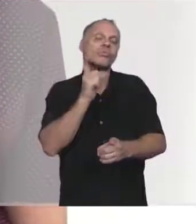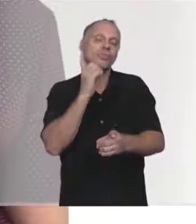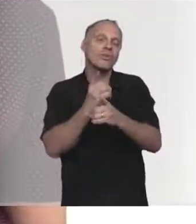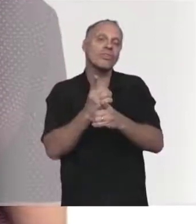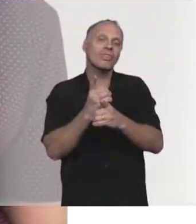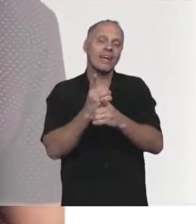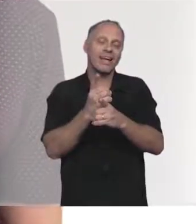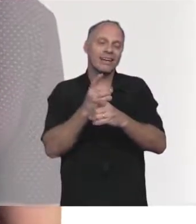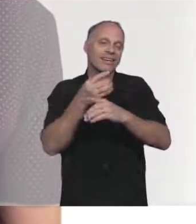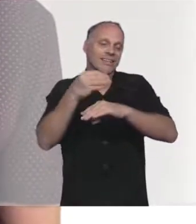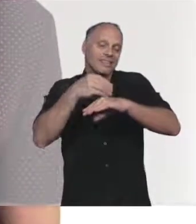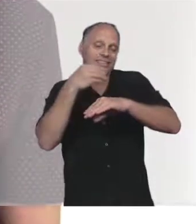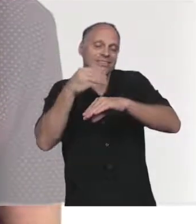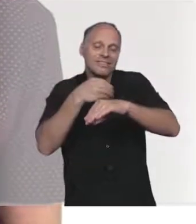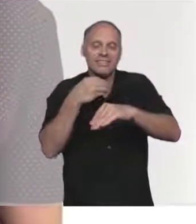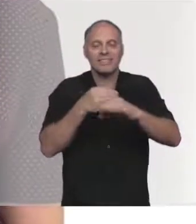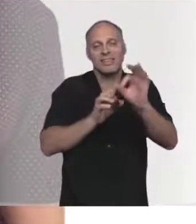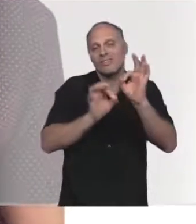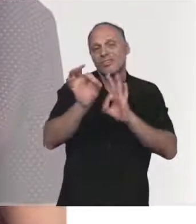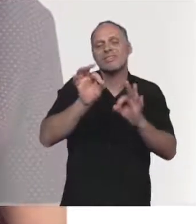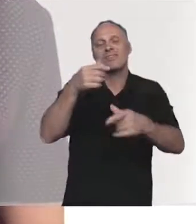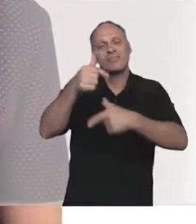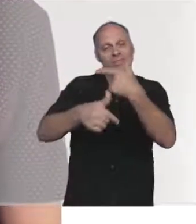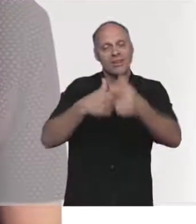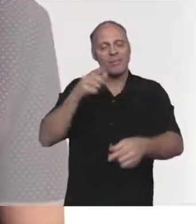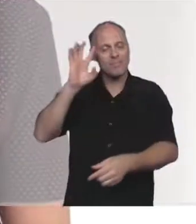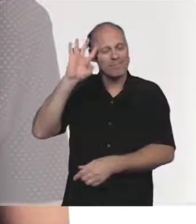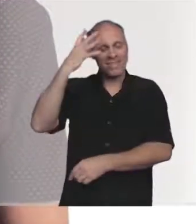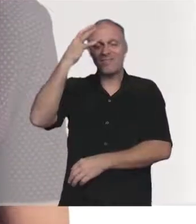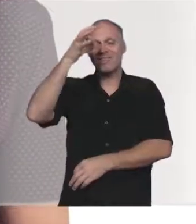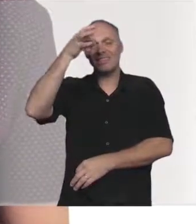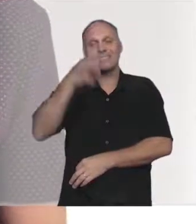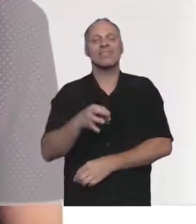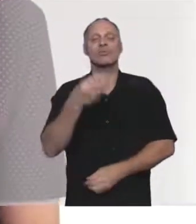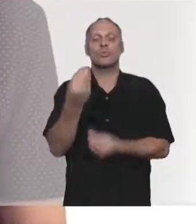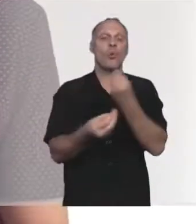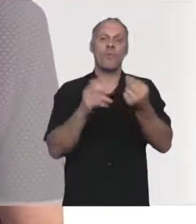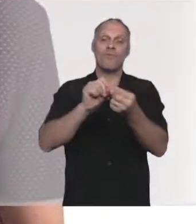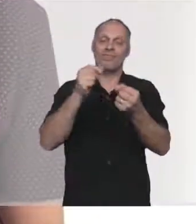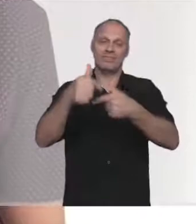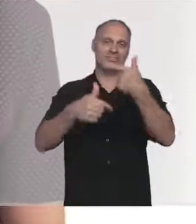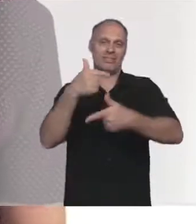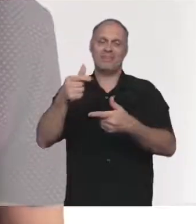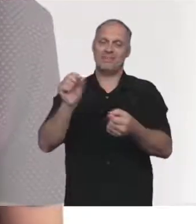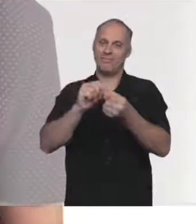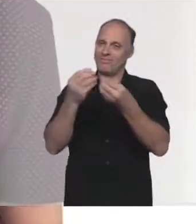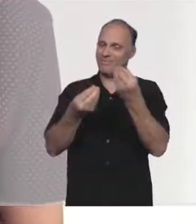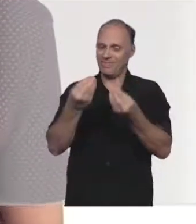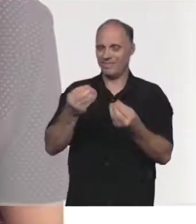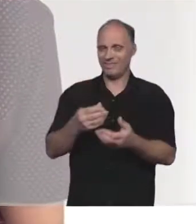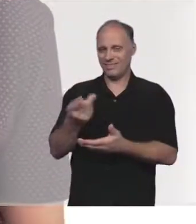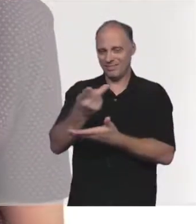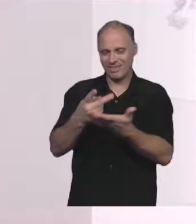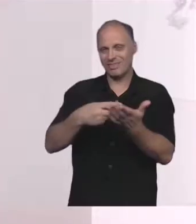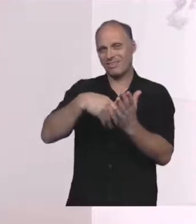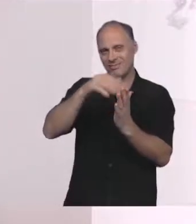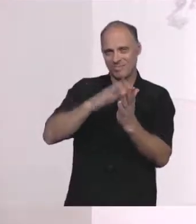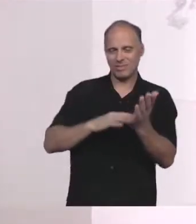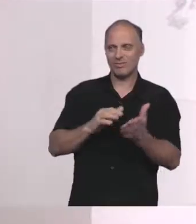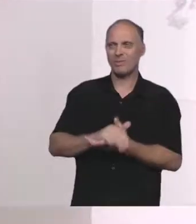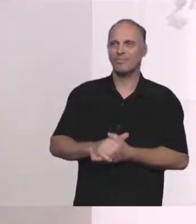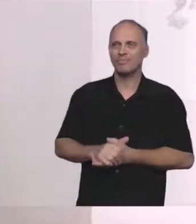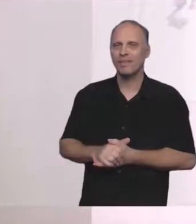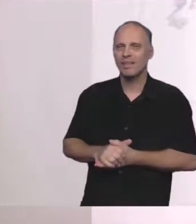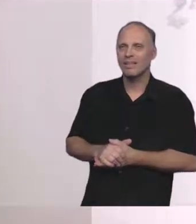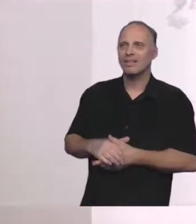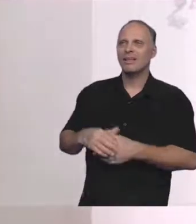encontrar pistas, né, por onde definir o trabalho, por onde construir o trabalho.